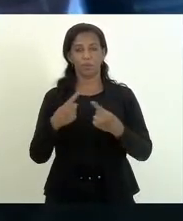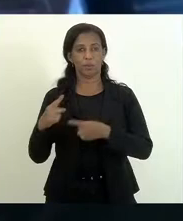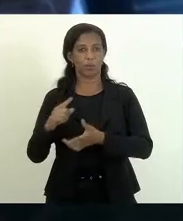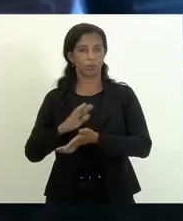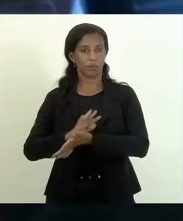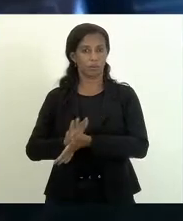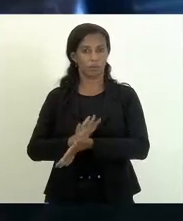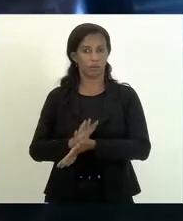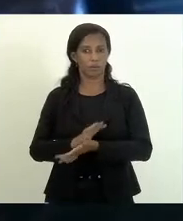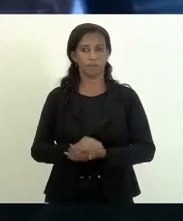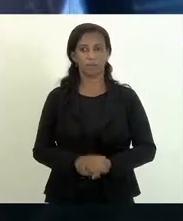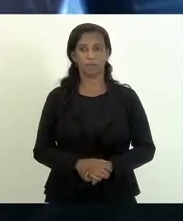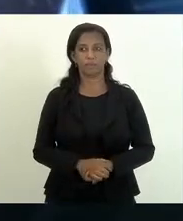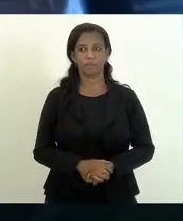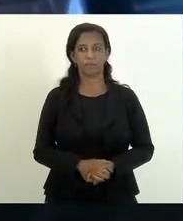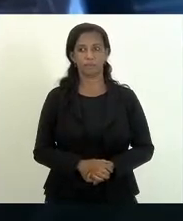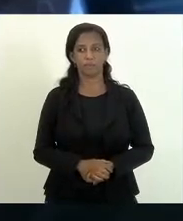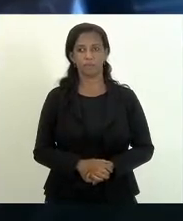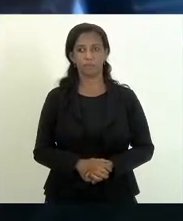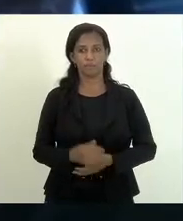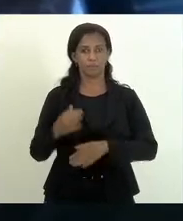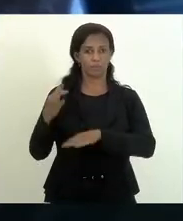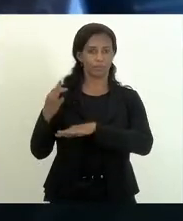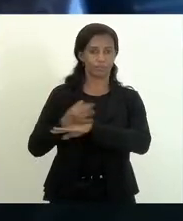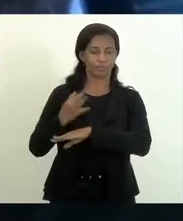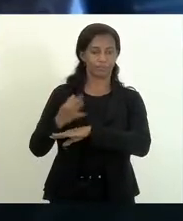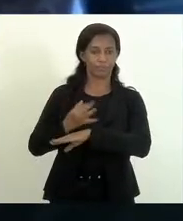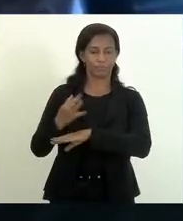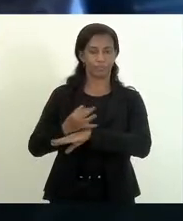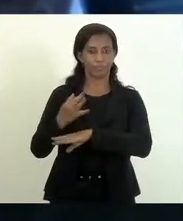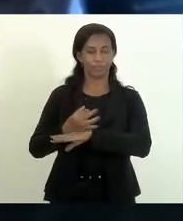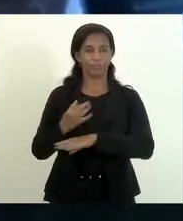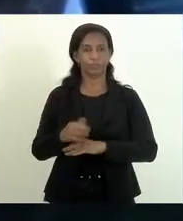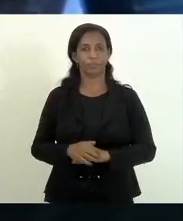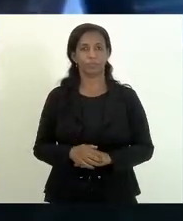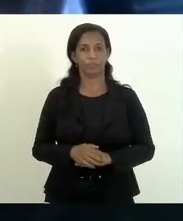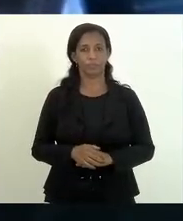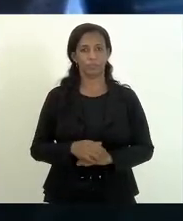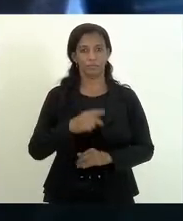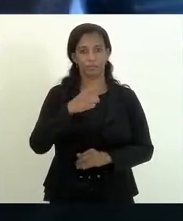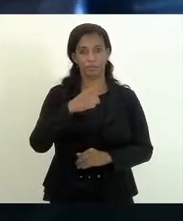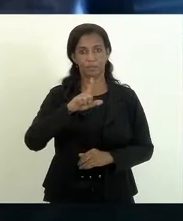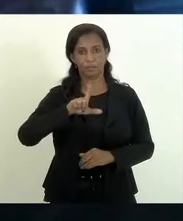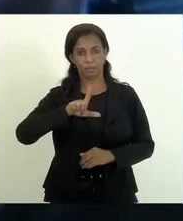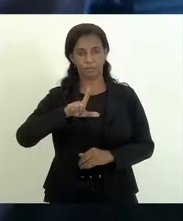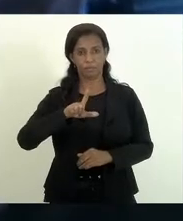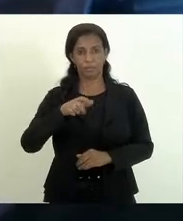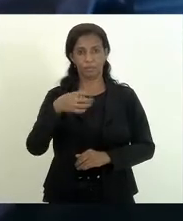Discriminação e a Intolerância ao PL